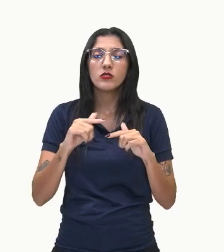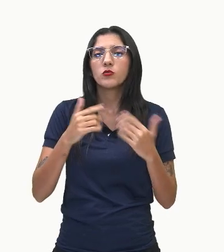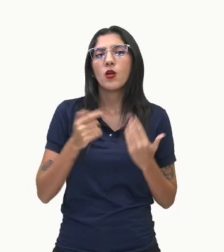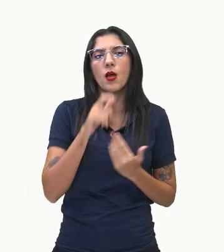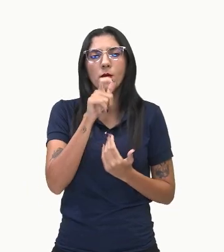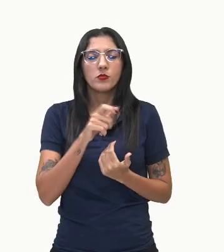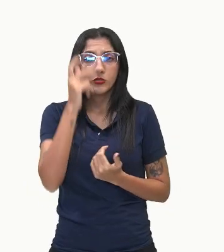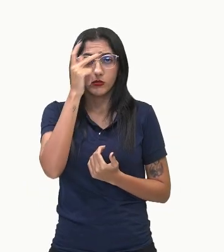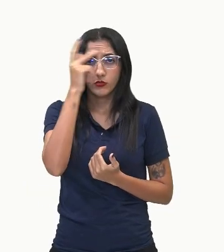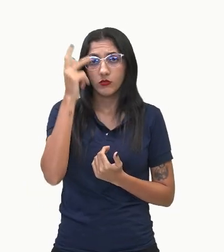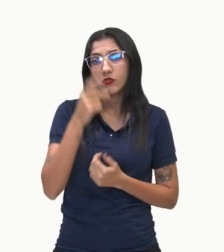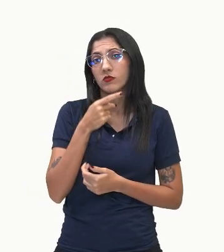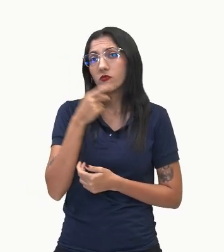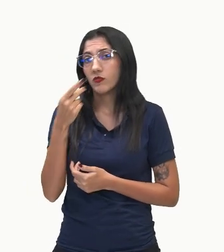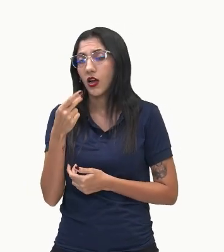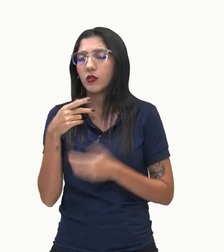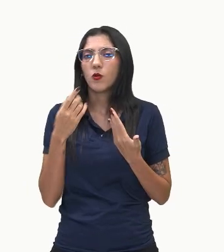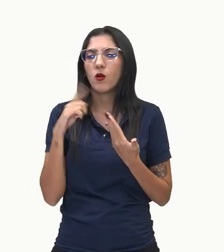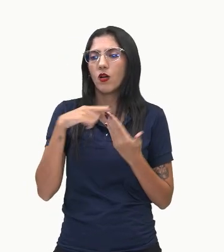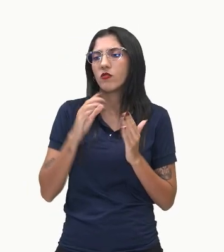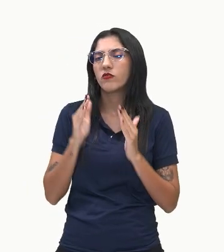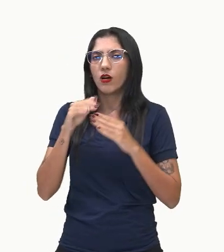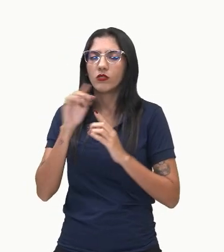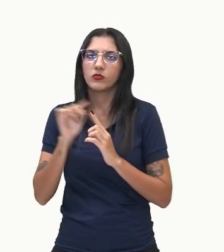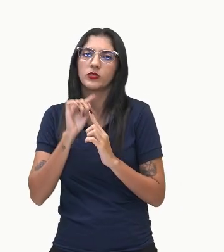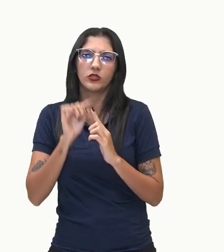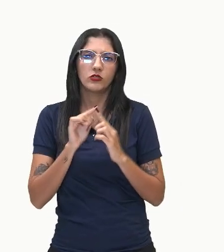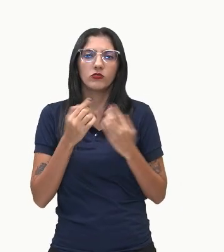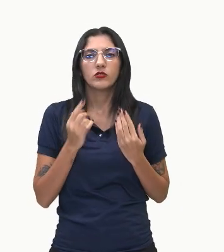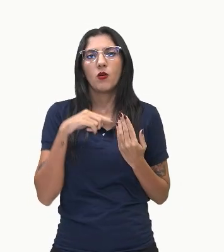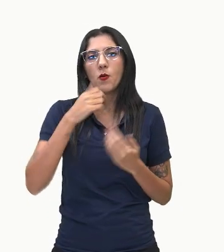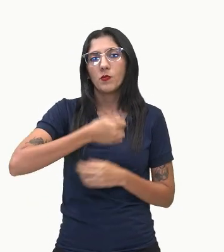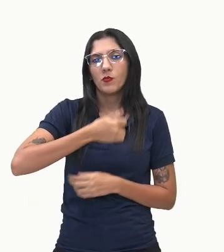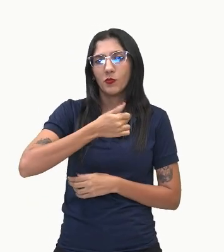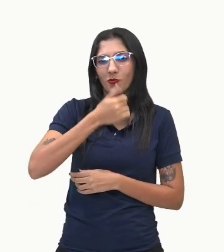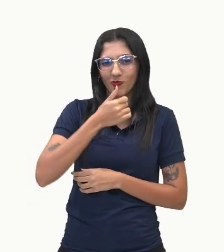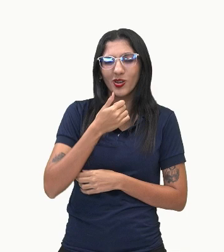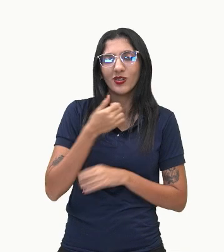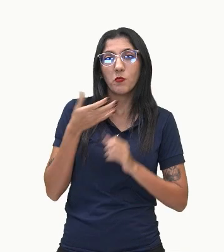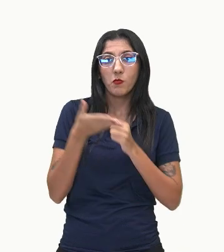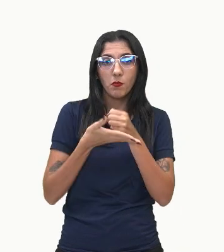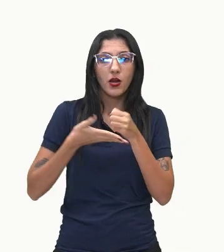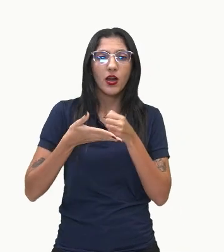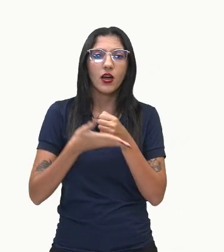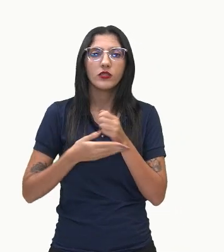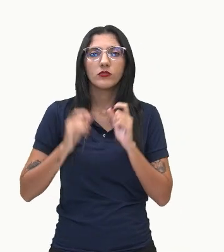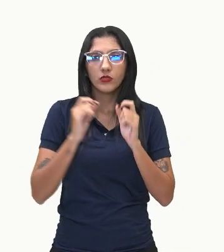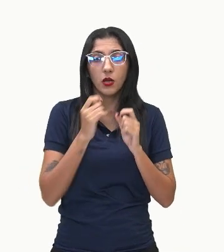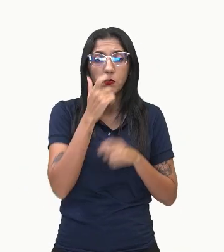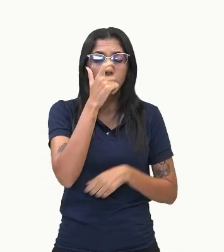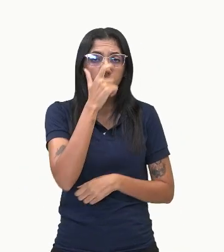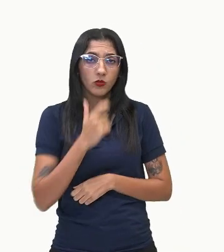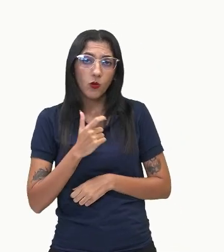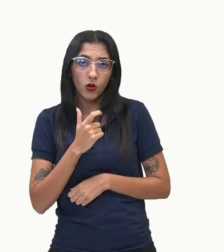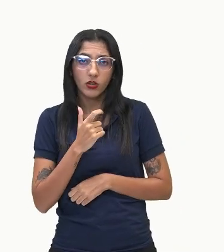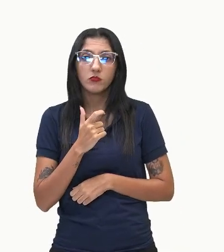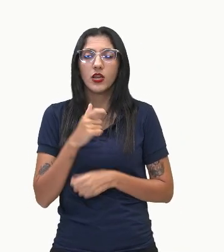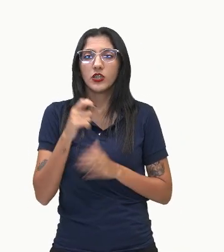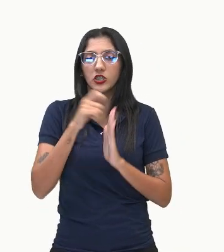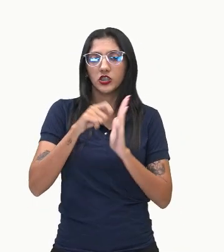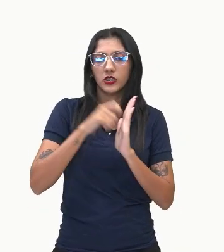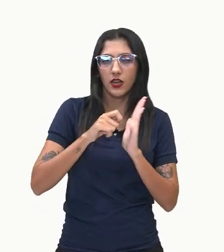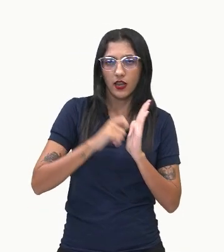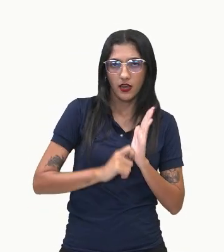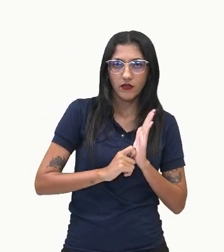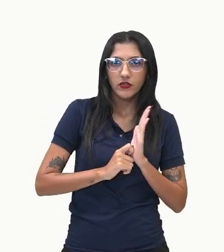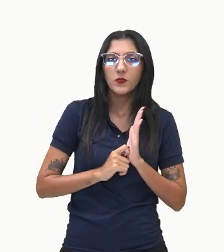falando e para quem. Então, uma das marcas linguísticas mais básicas é o locutor e o interlocutor e o tipo